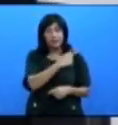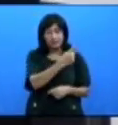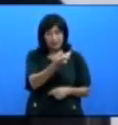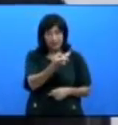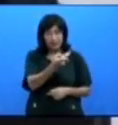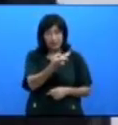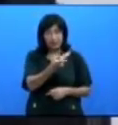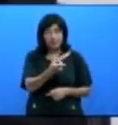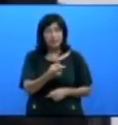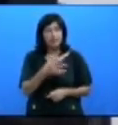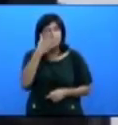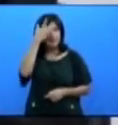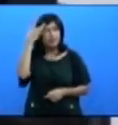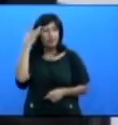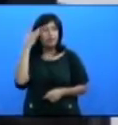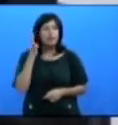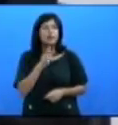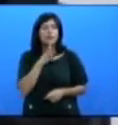não te conhece,